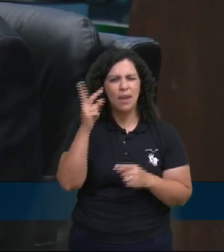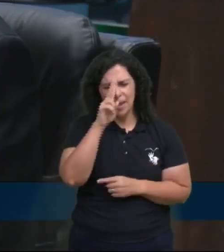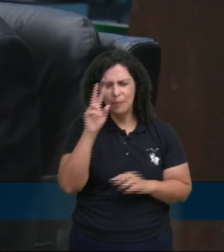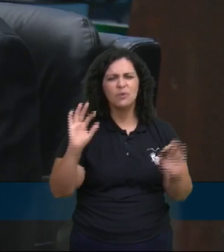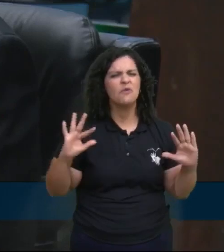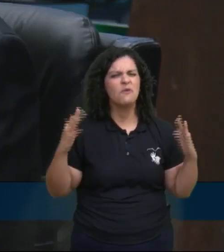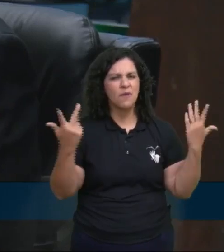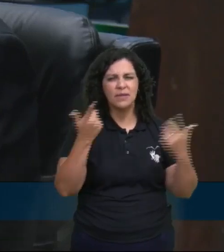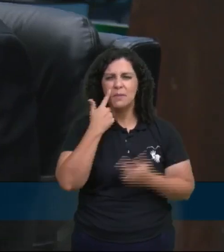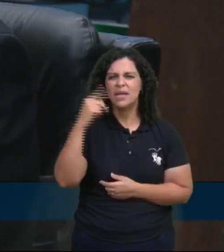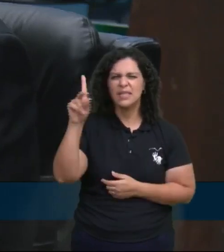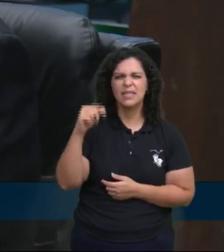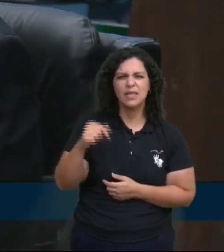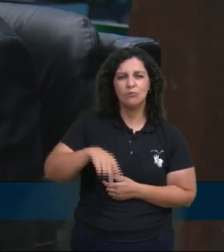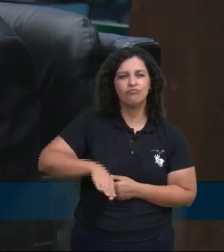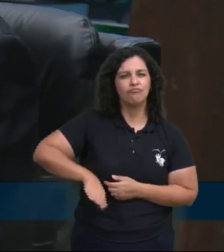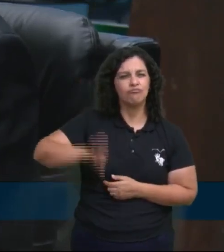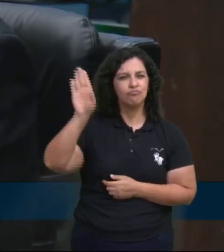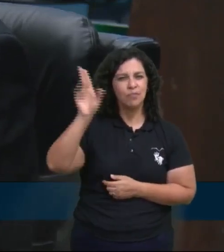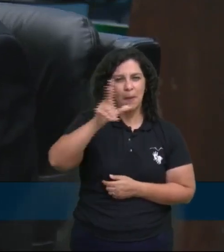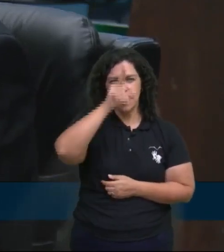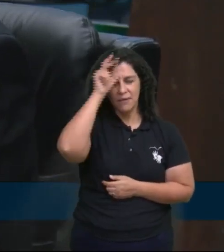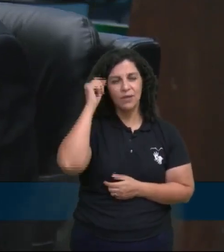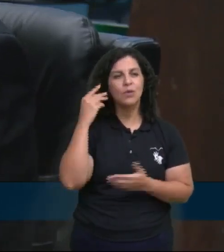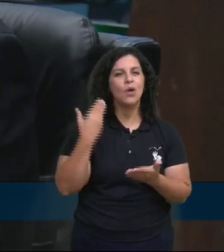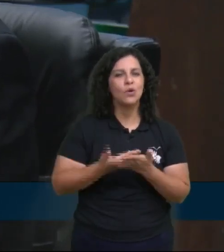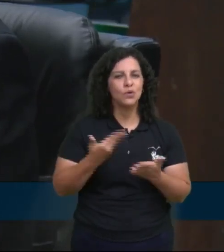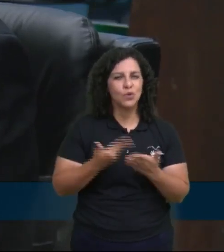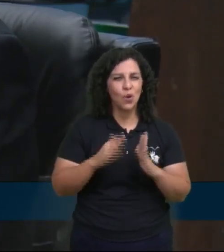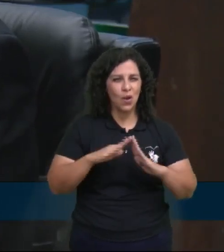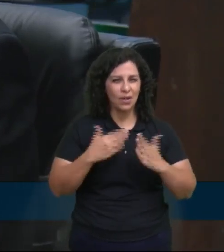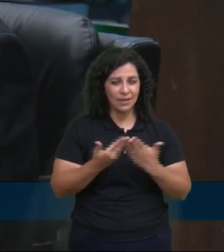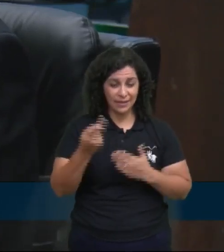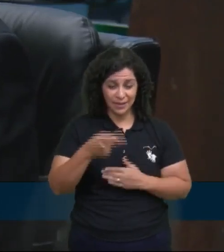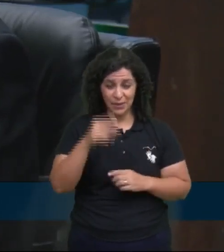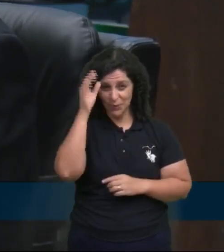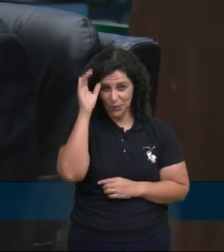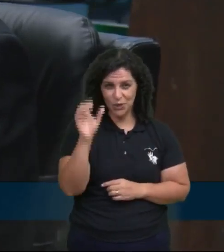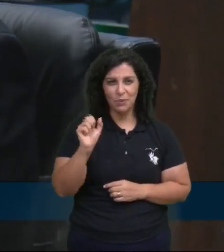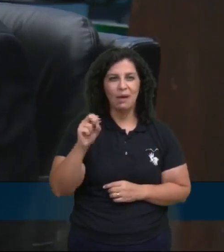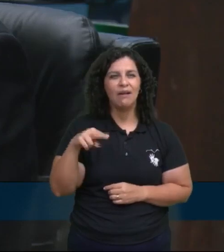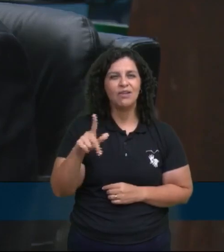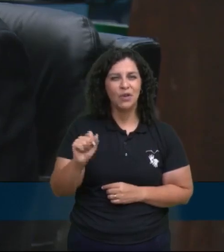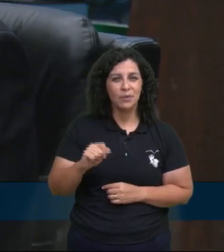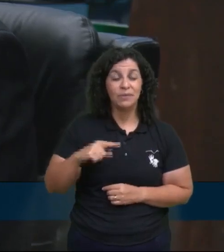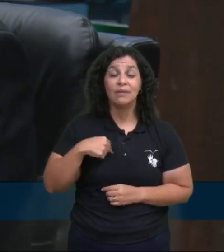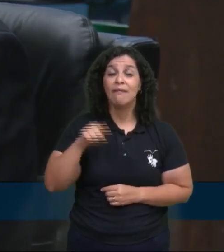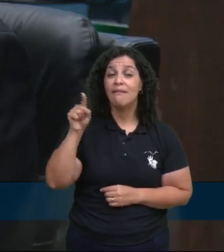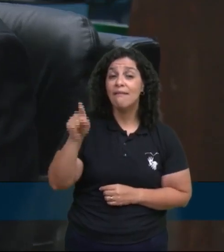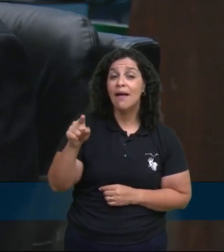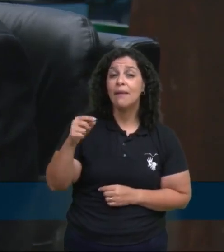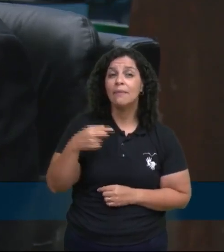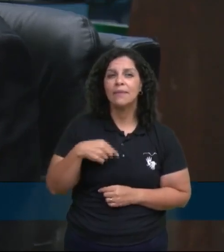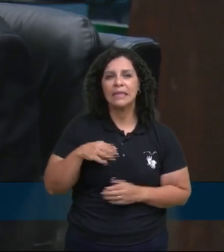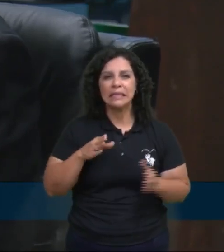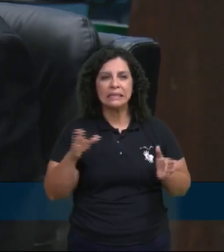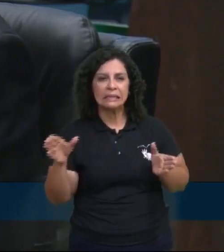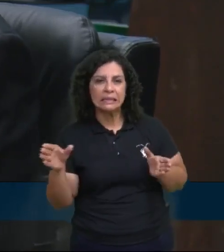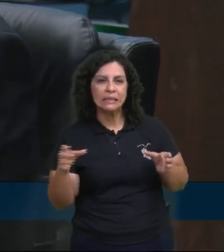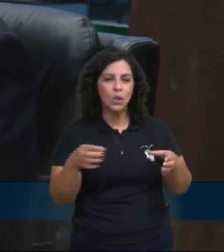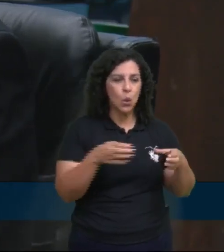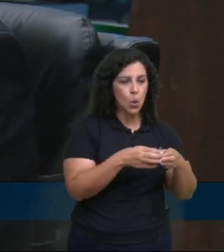seu pai sendo candidato a prefeito. Eu estudava numa escola estadual aqui em Curitiba, o Ângelo Gusso, e lá era meio dividido,